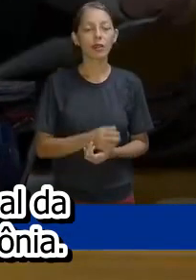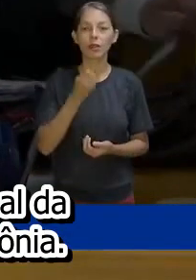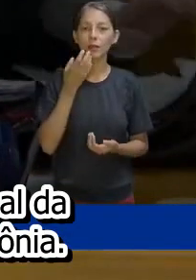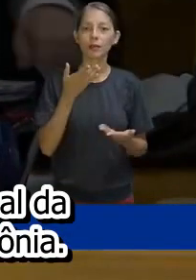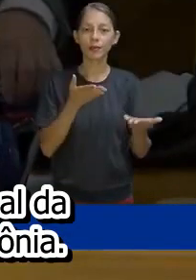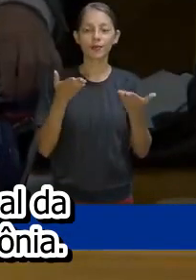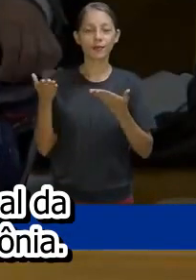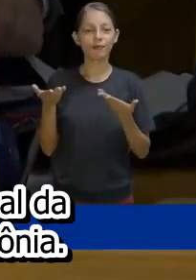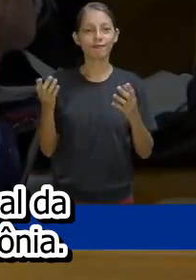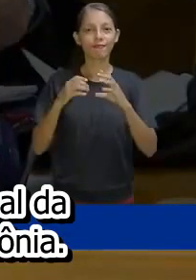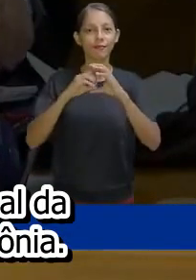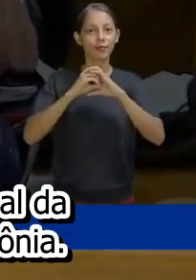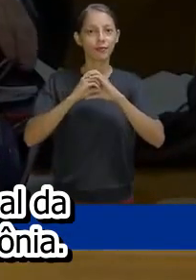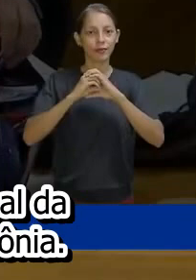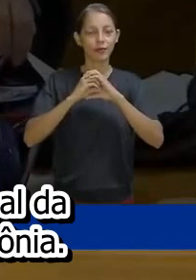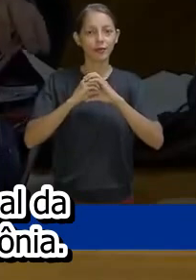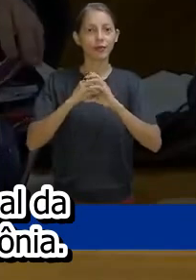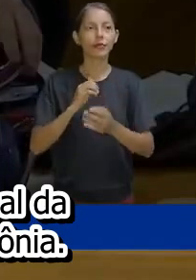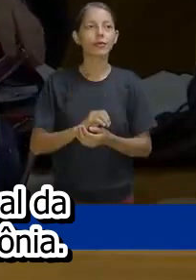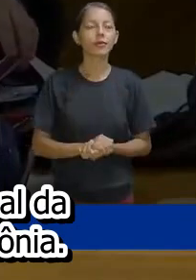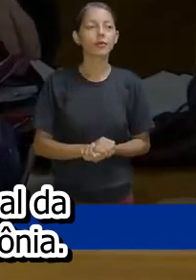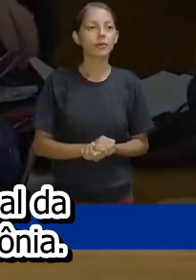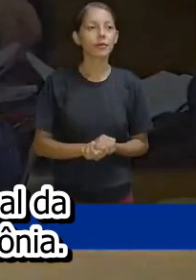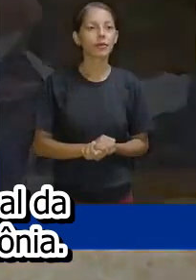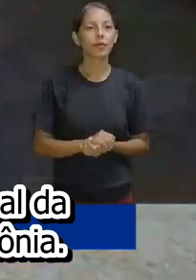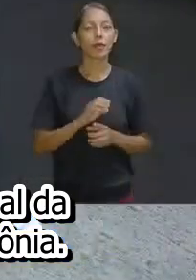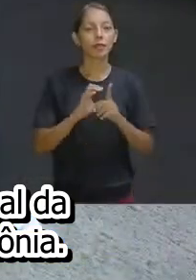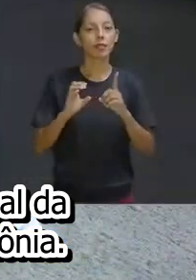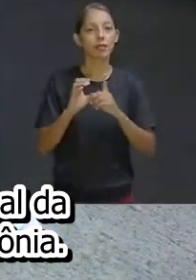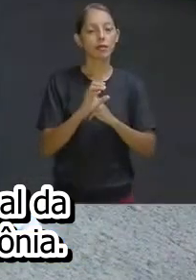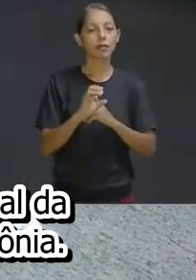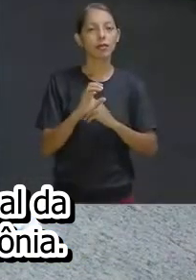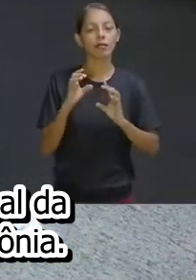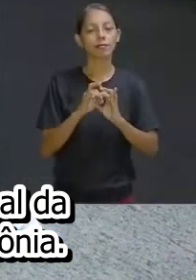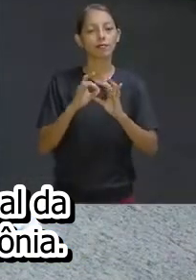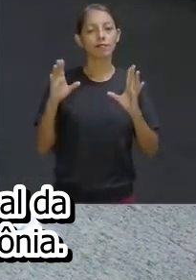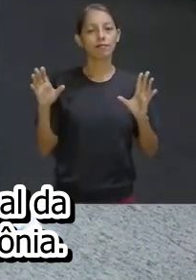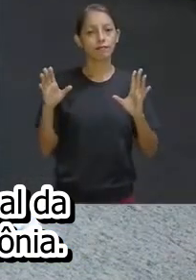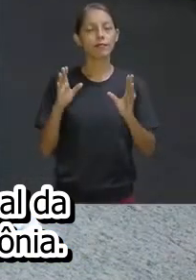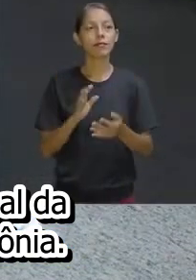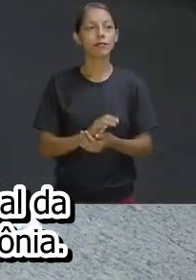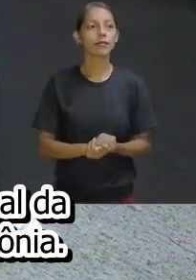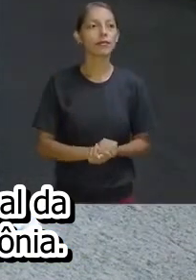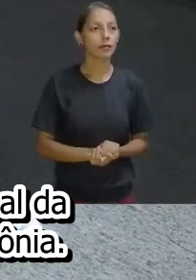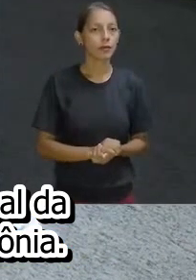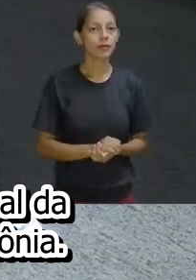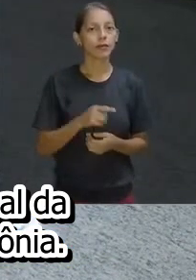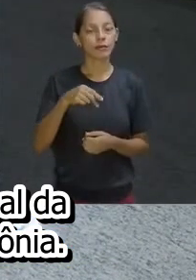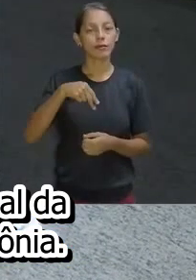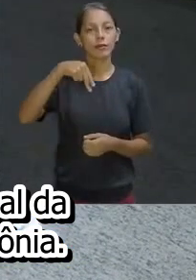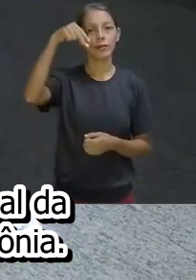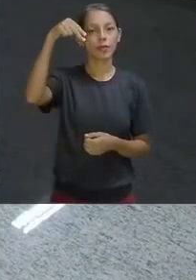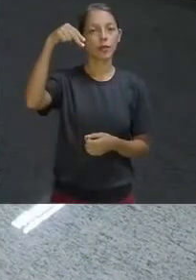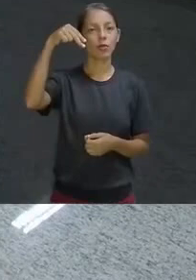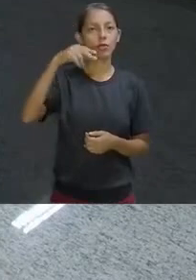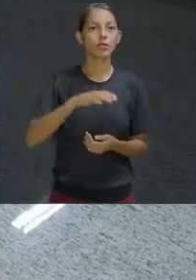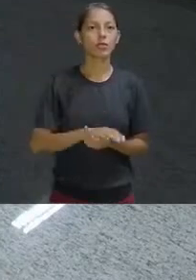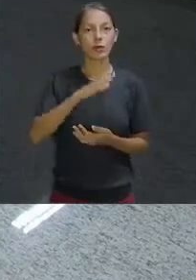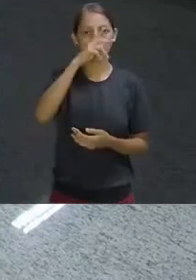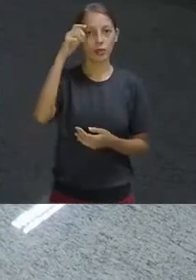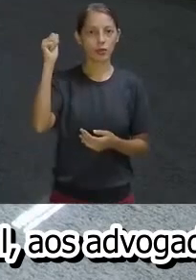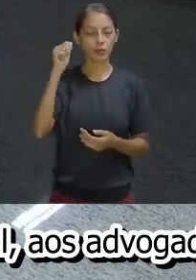no Tribunal Regional Eleitoral, Tribunal da Cidadania e Democracia, situado ao norte da Amazônia,